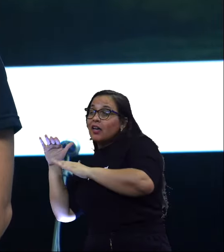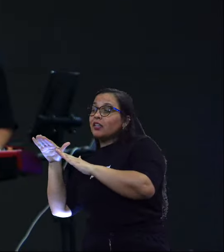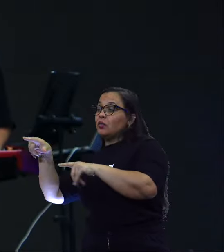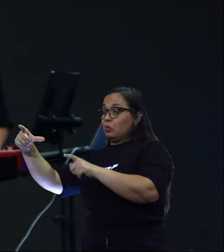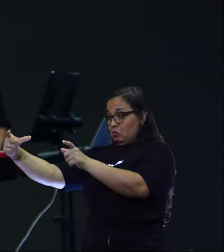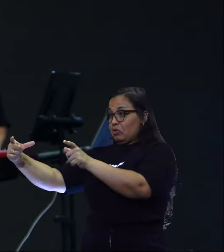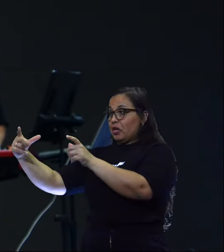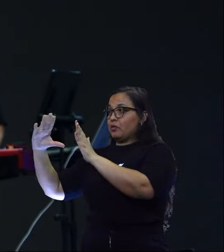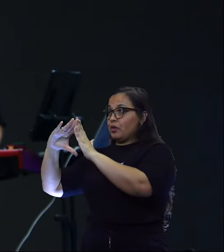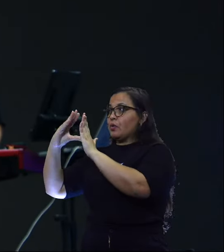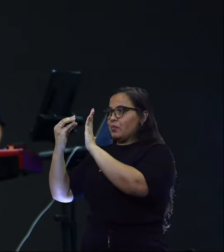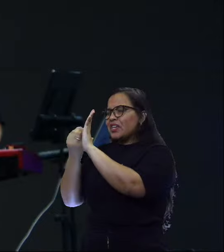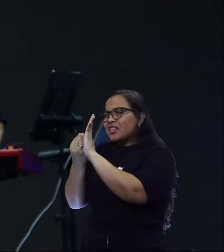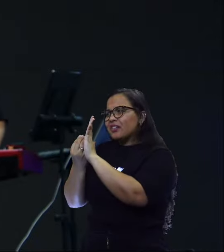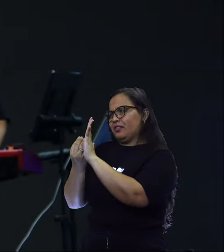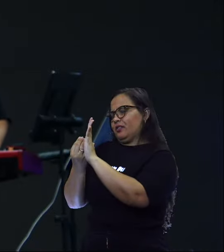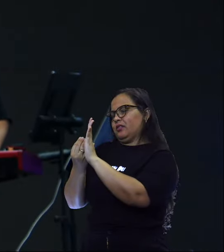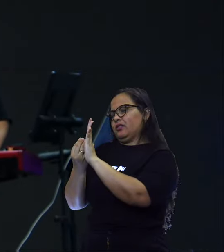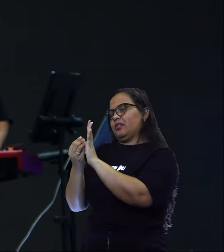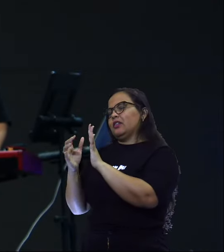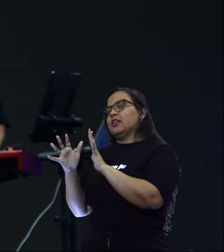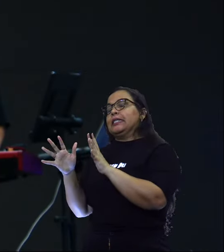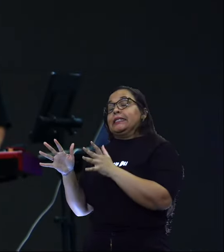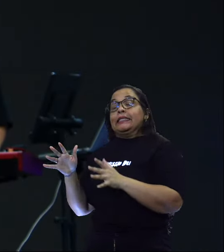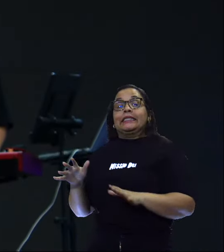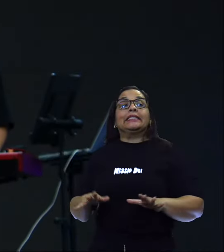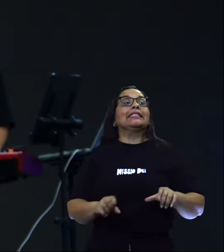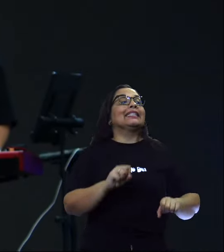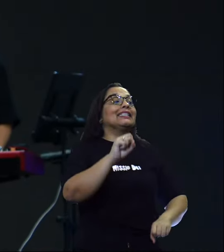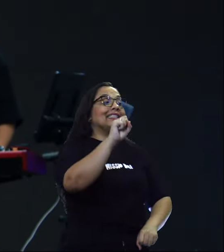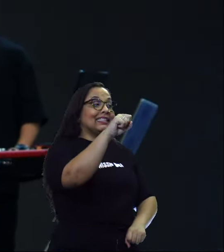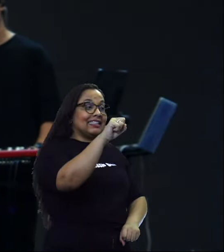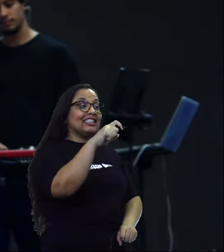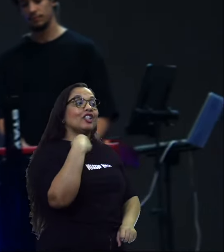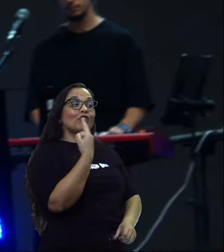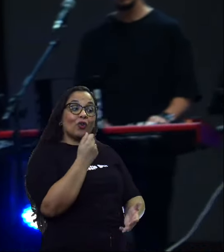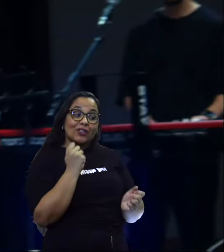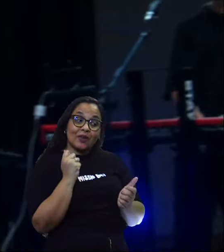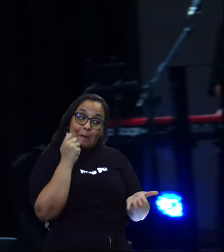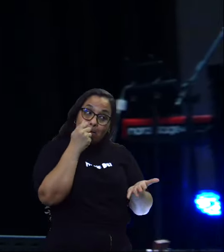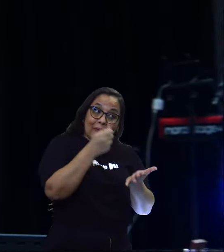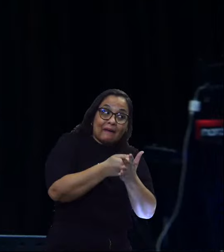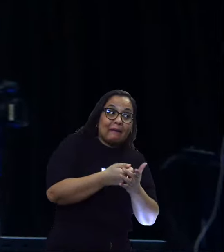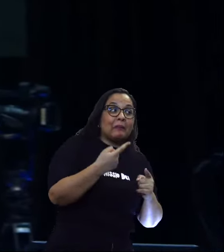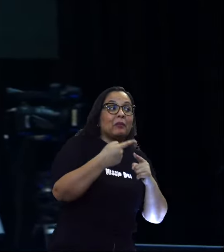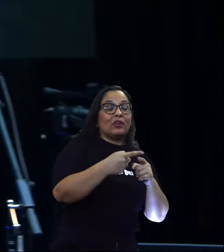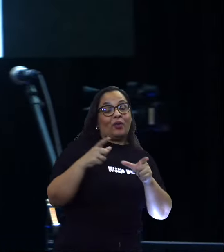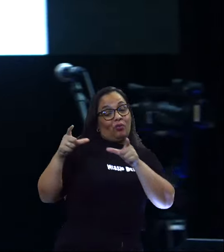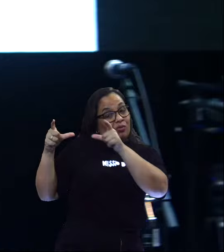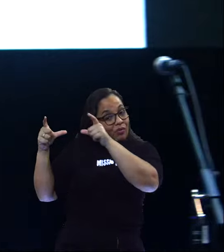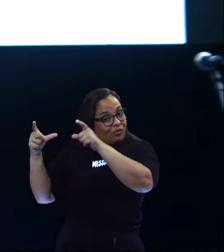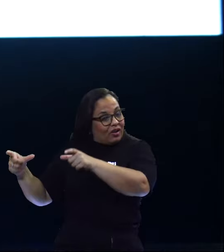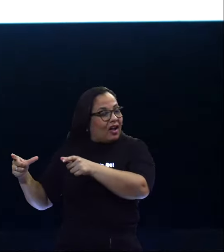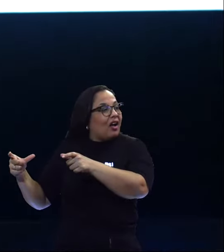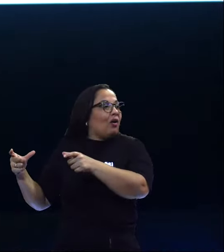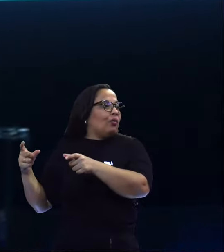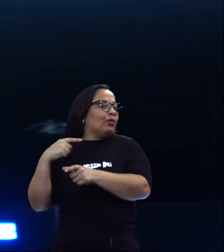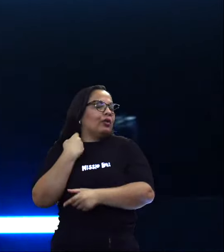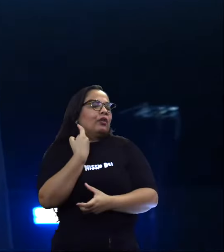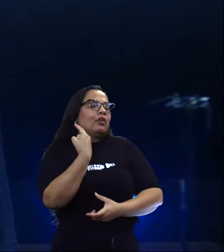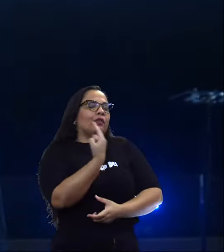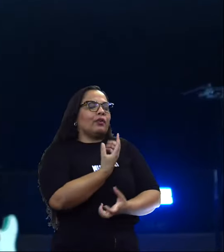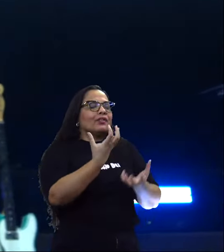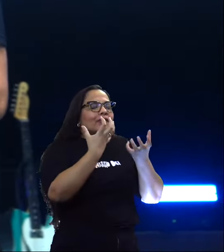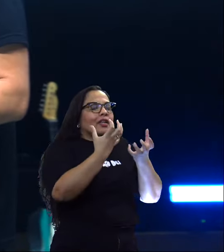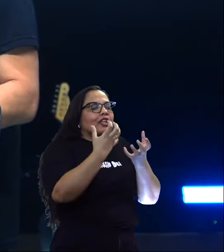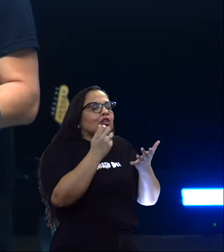Eu creio que Deus vai fazer coisas tremendas nesse lugar, porque eu sei que Ele já fez coisas tremendas nesse lugar. Isso que Ele já fez nos